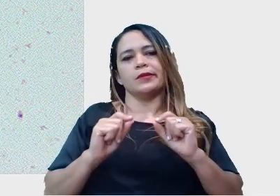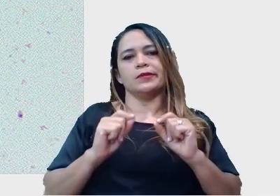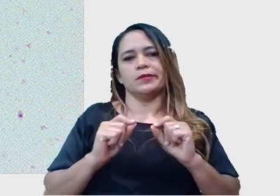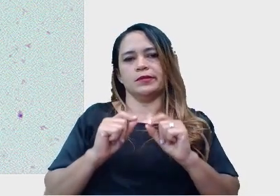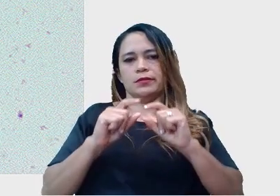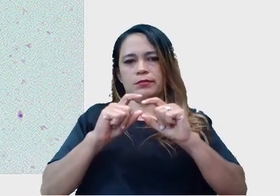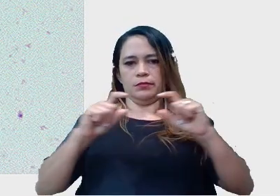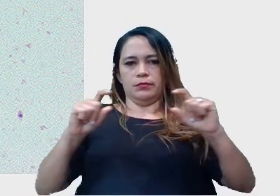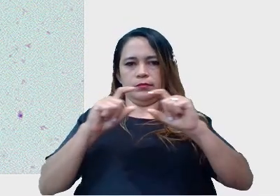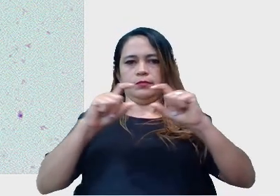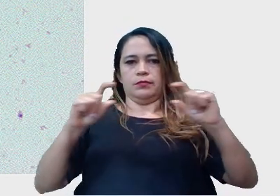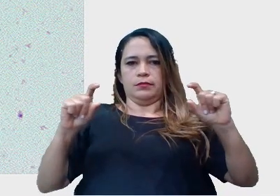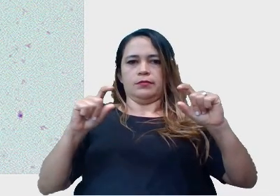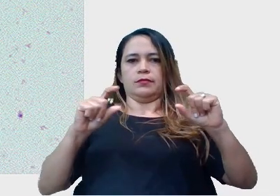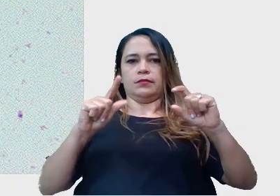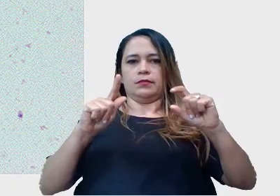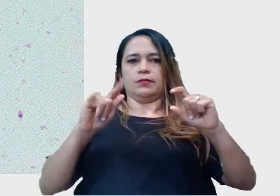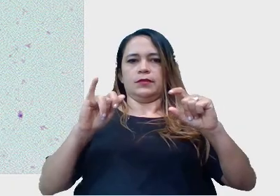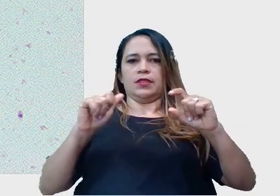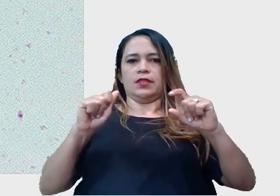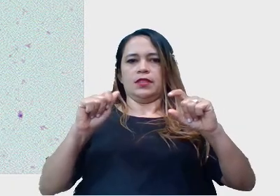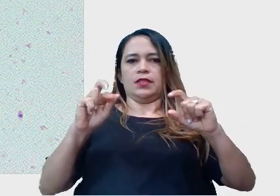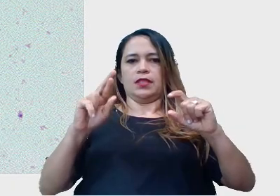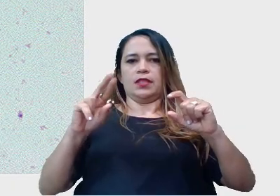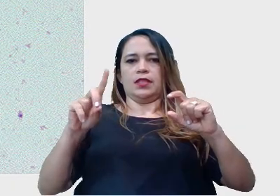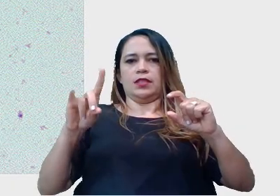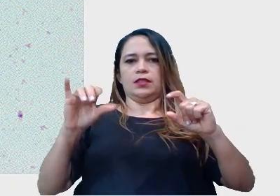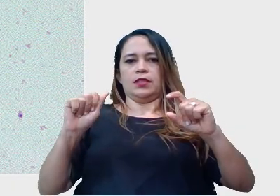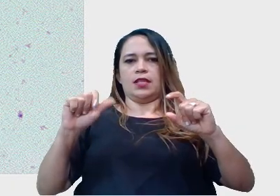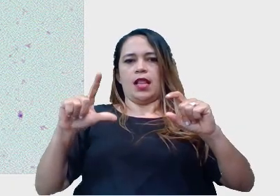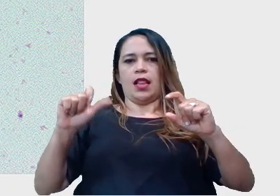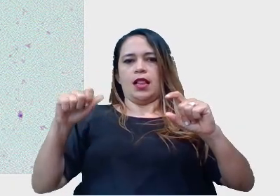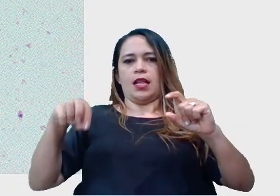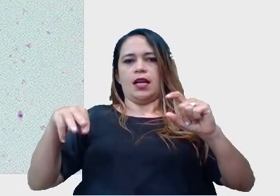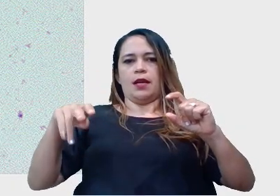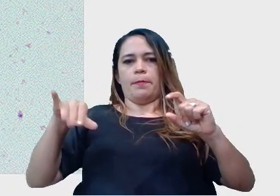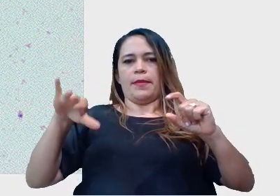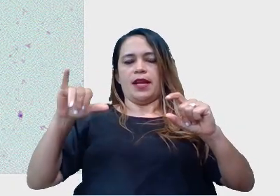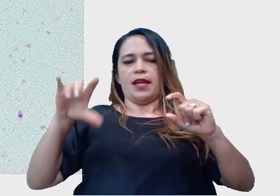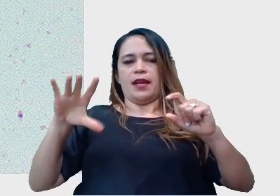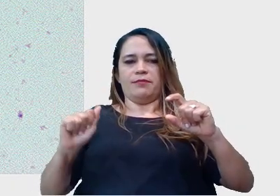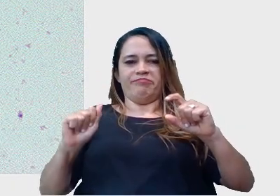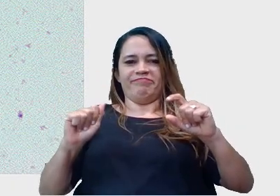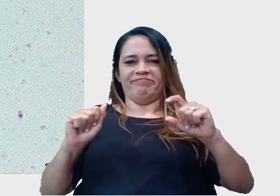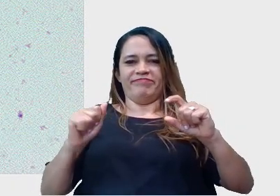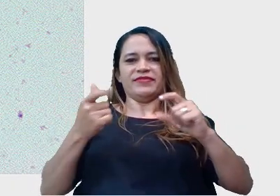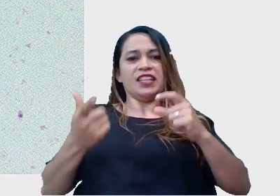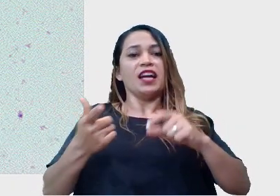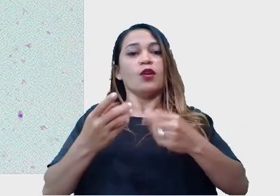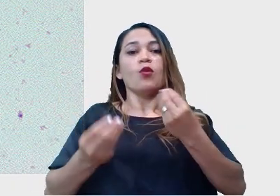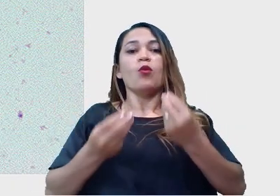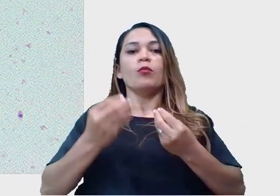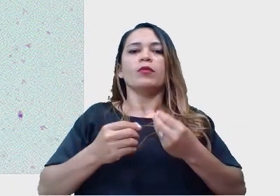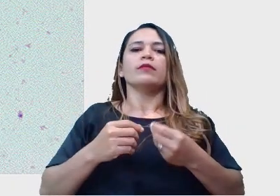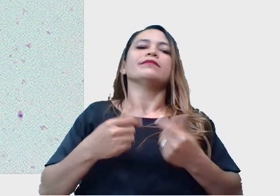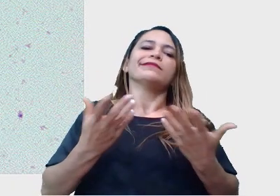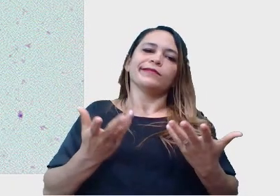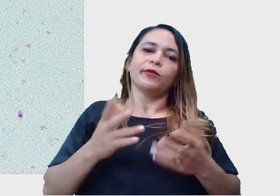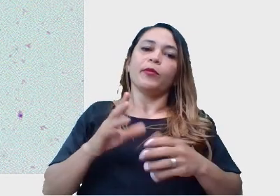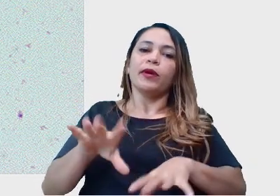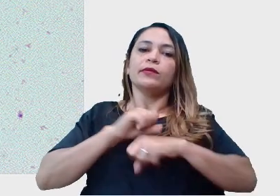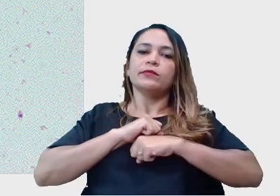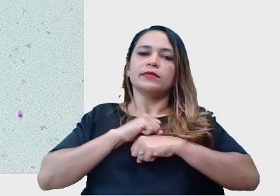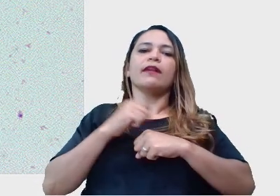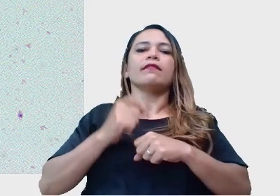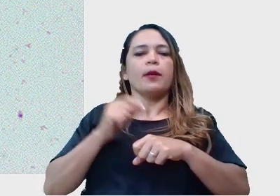esse protozoário chamado Giardia lamblia. A forma de transmissão é a mesma, é através da ingestão de